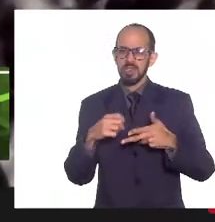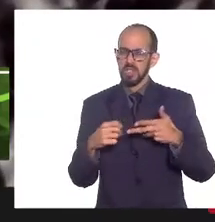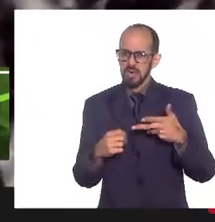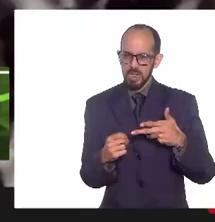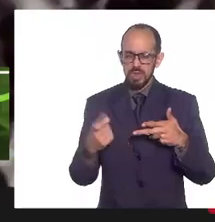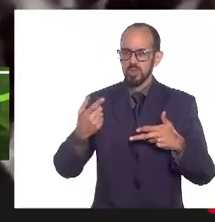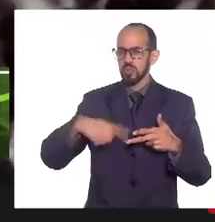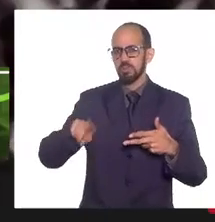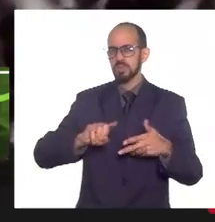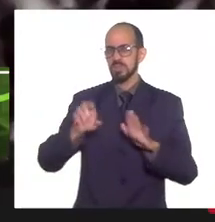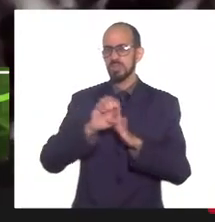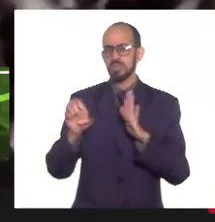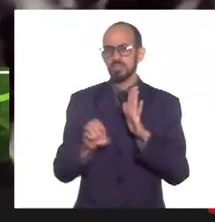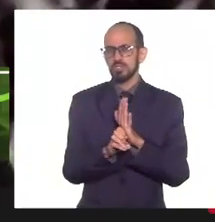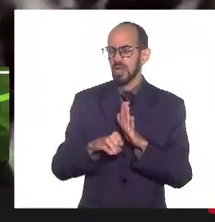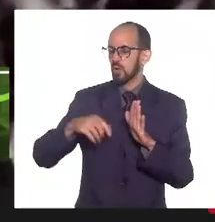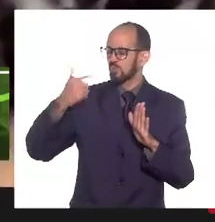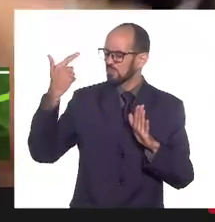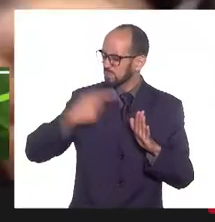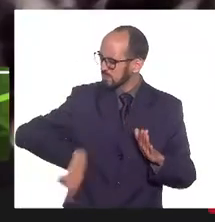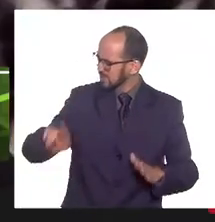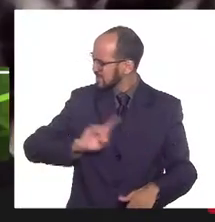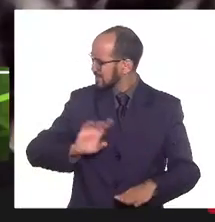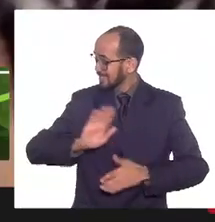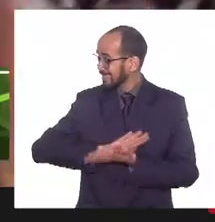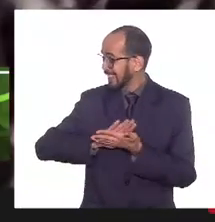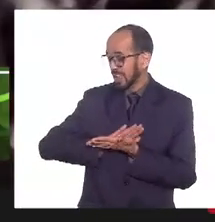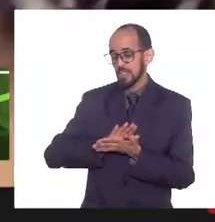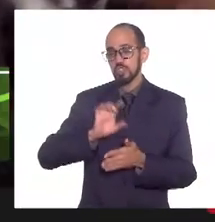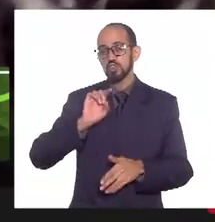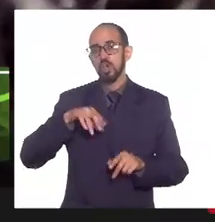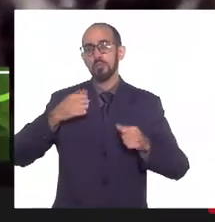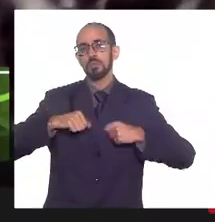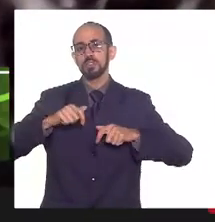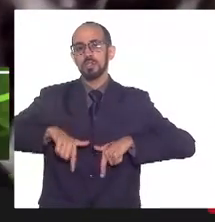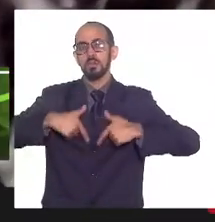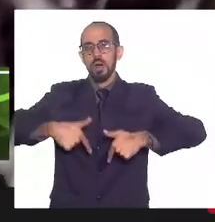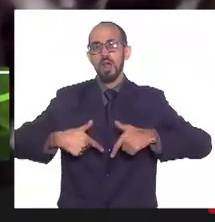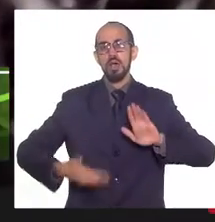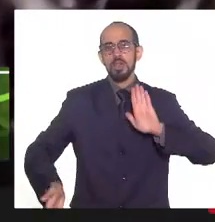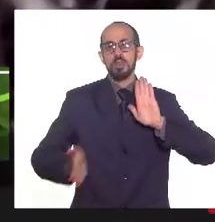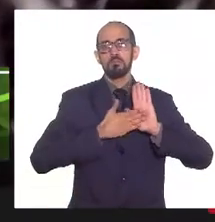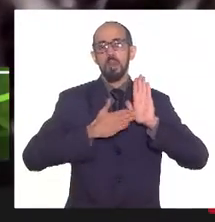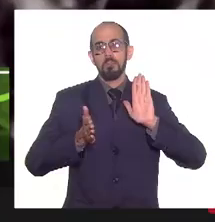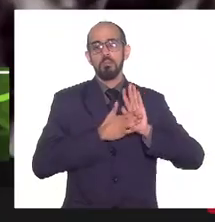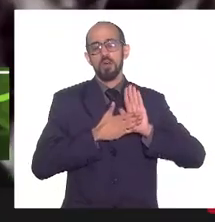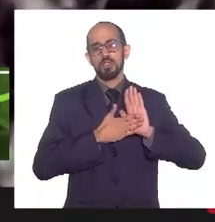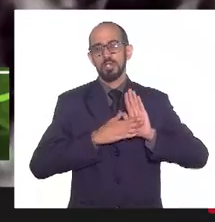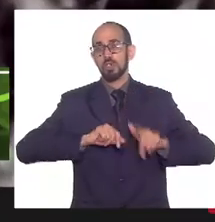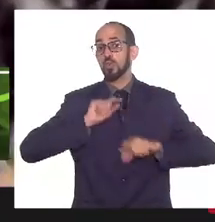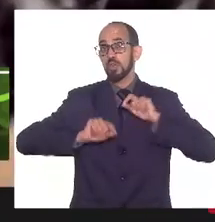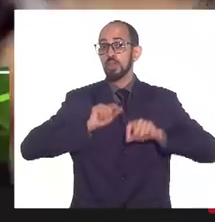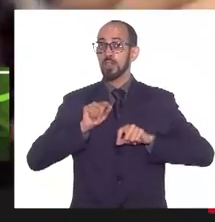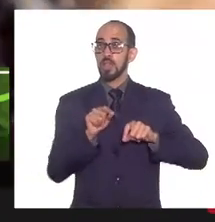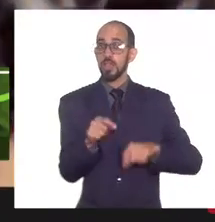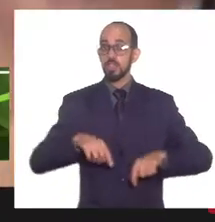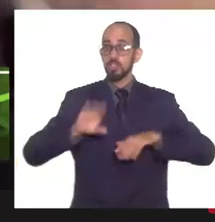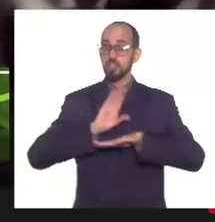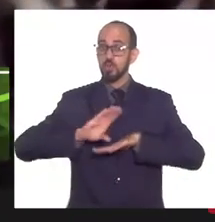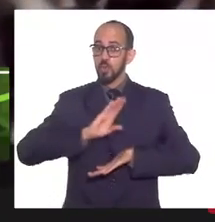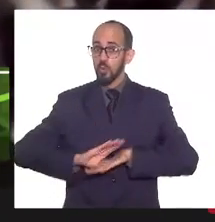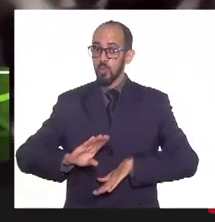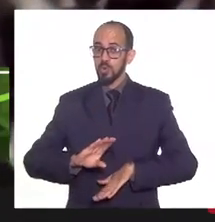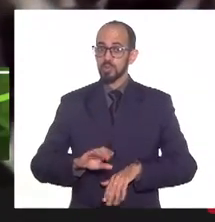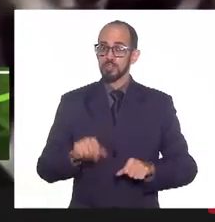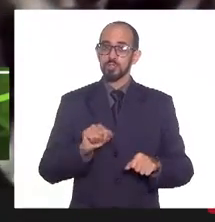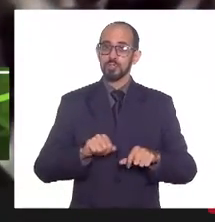depende de edital de pós-graduação ela depende da gente da gente propor formação cursos articulados na é